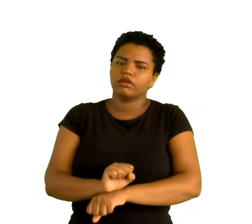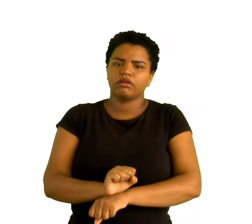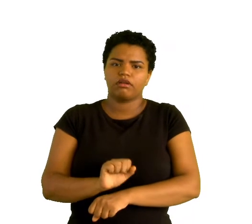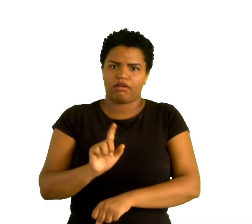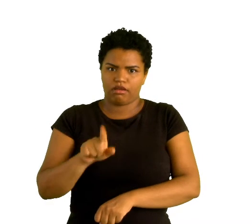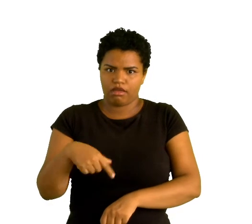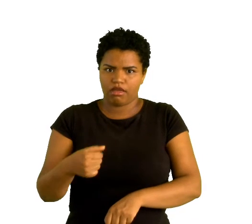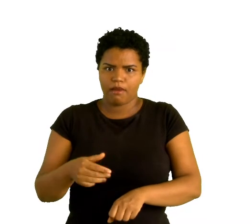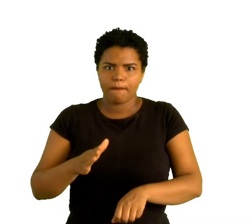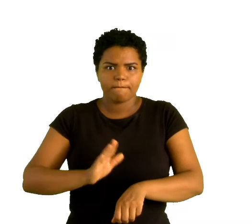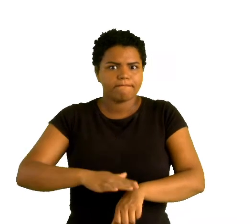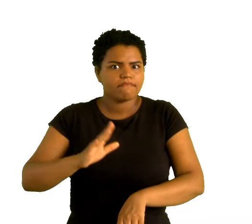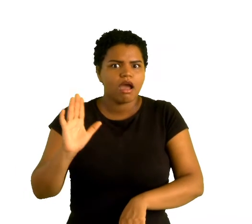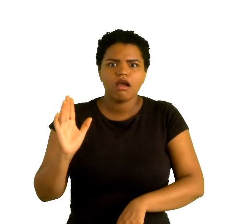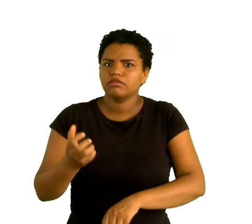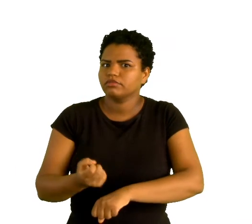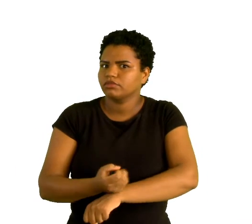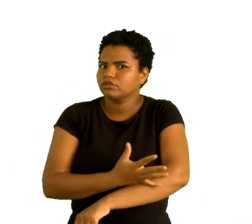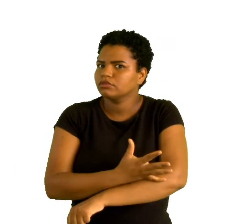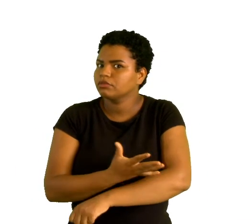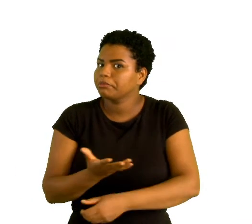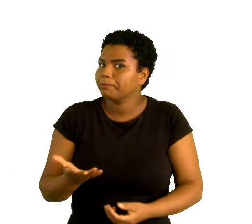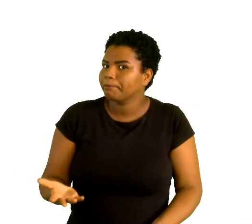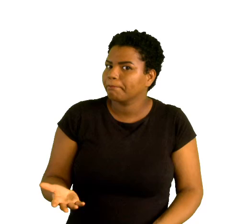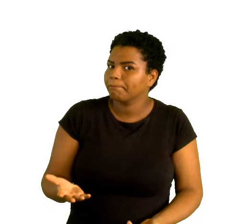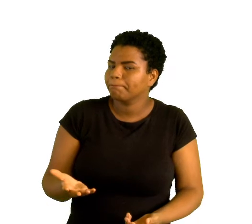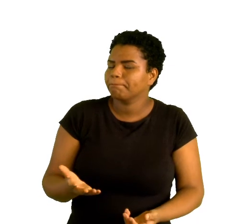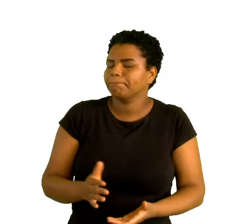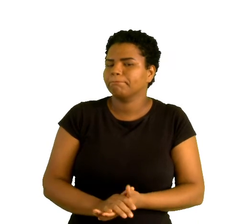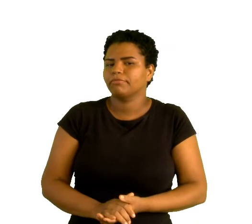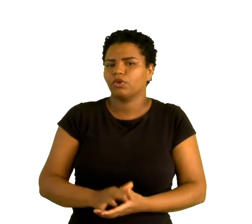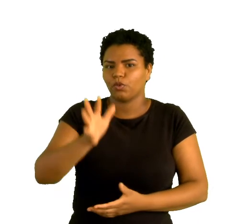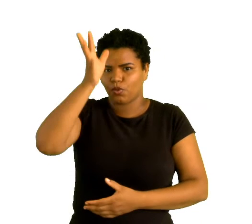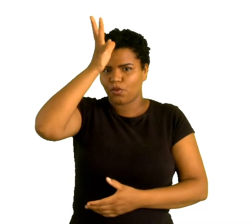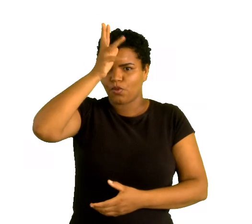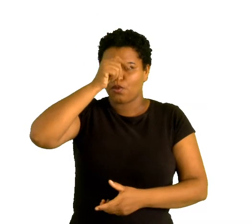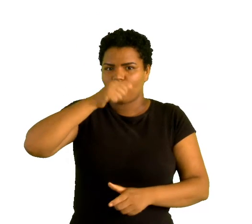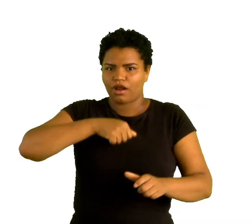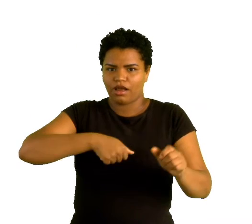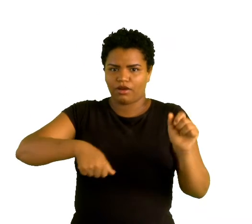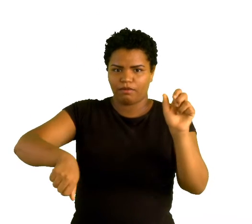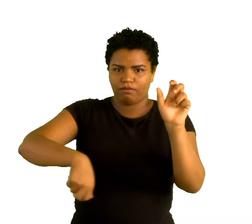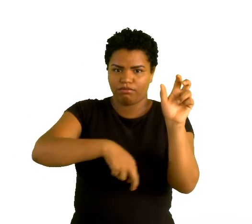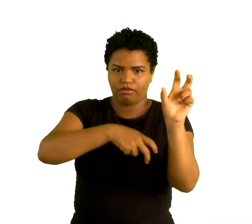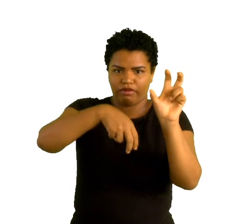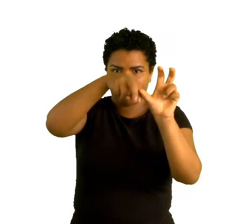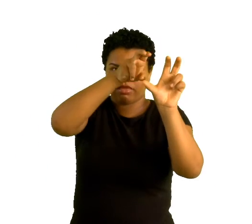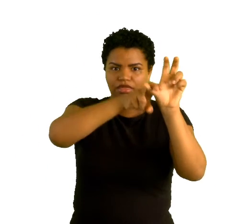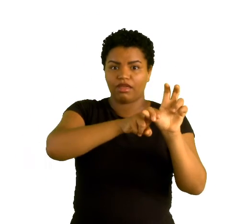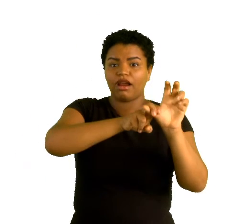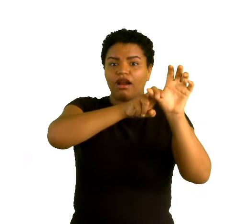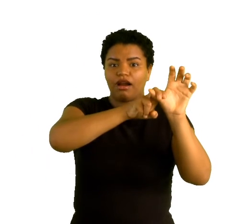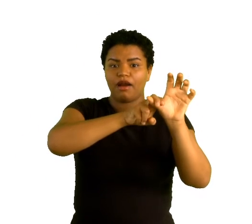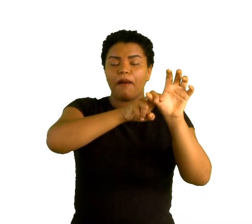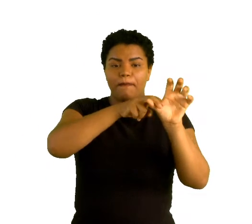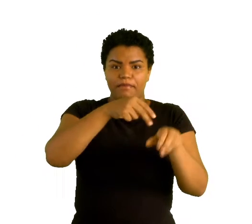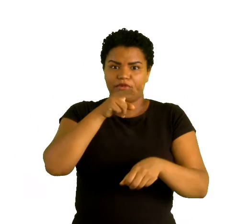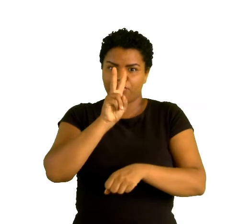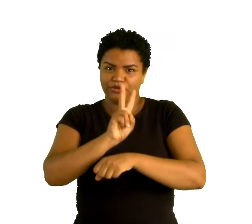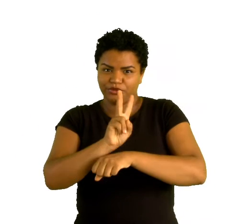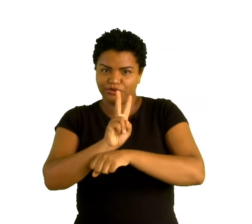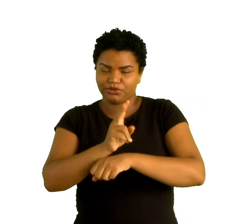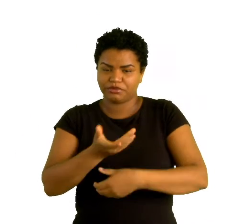mais emocionante? O galo sobe na árvore para se proteger? A